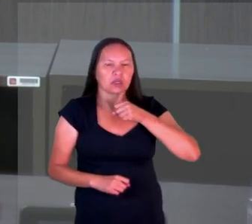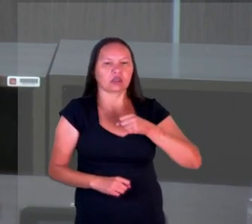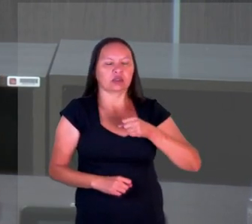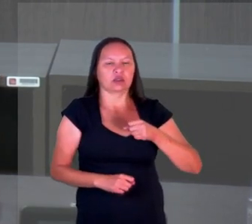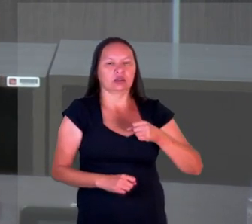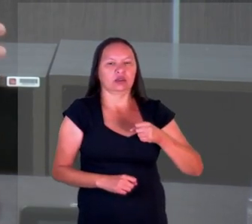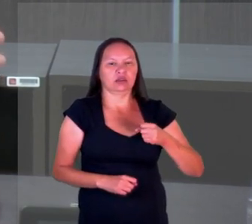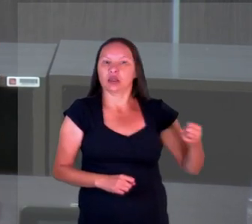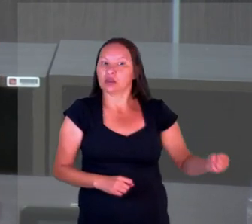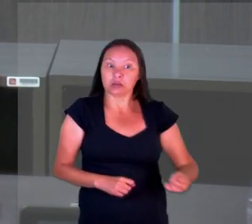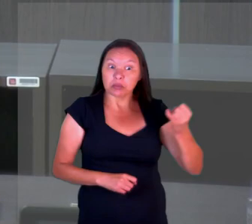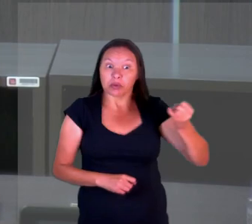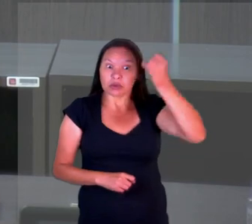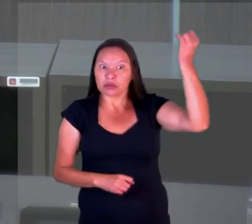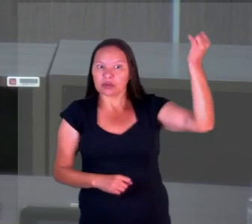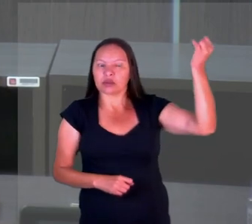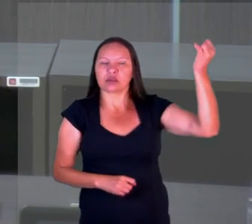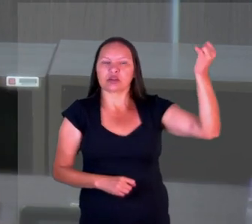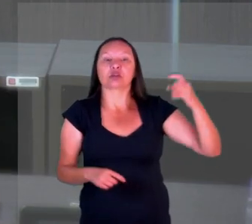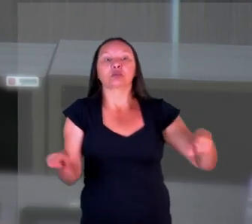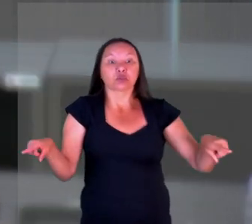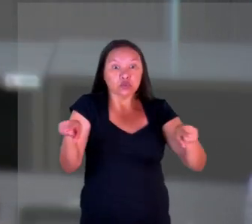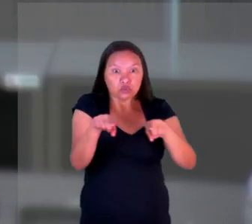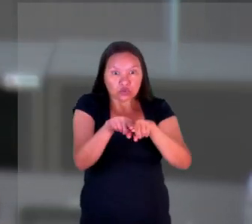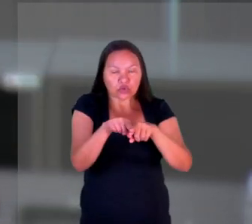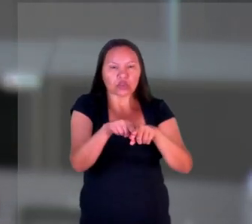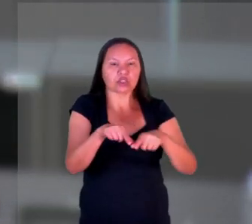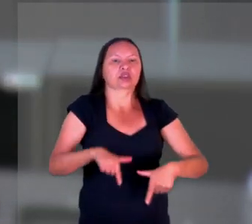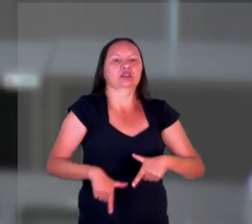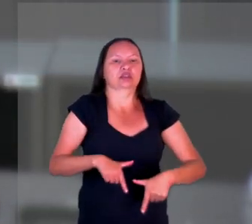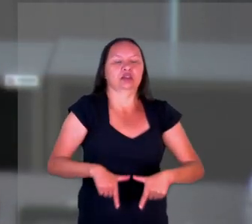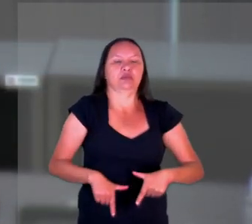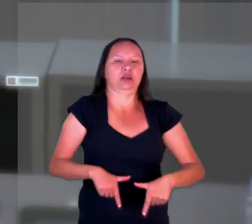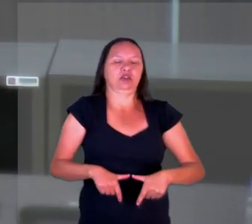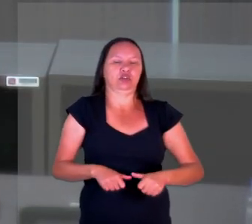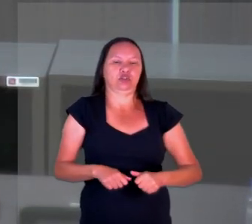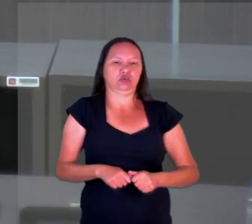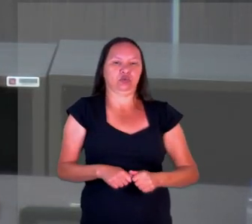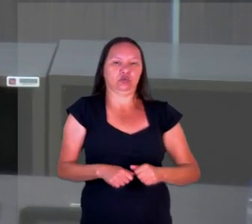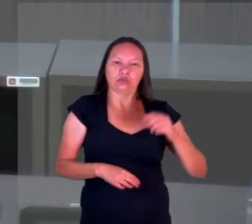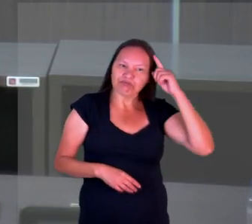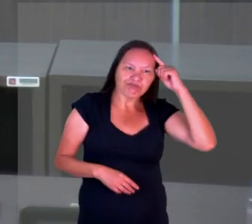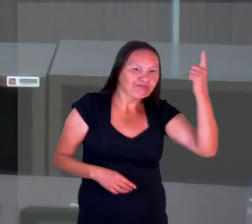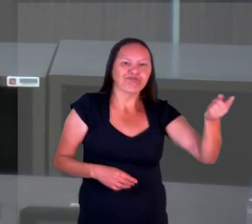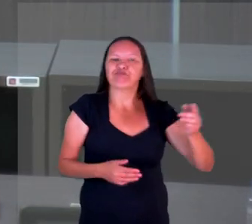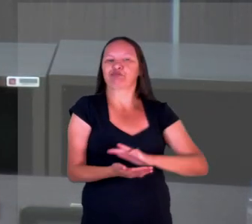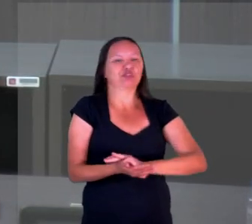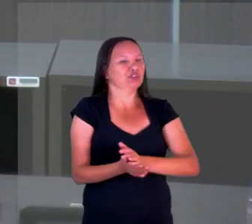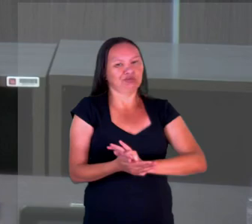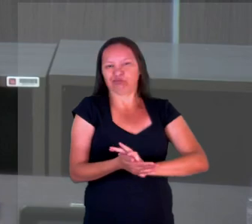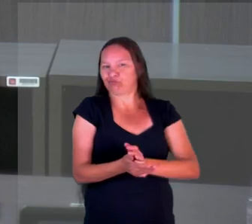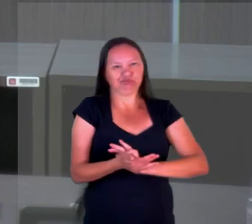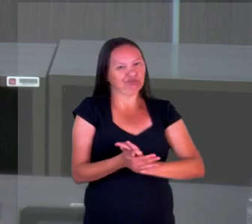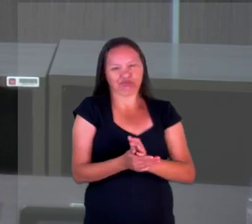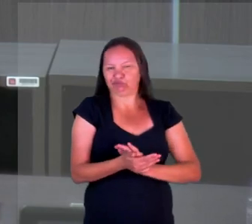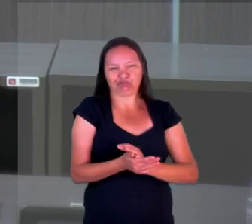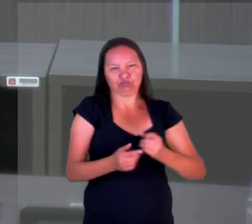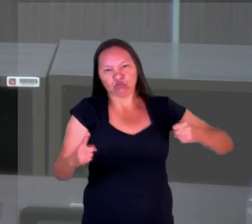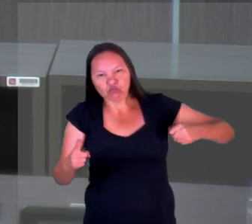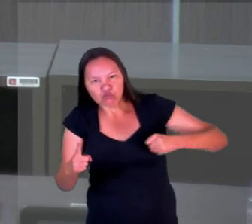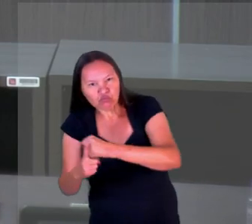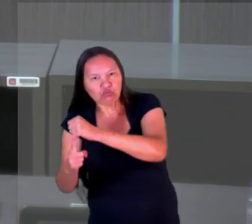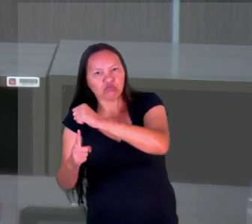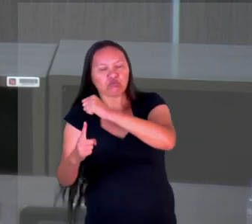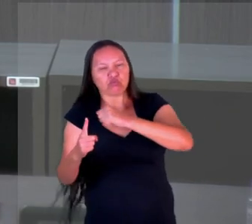realidade gratificante para todos nós né não há como nós perspectivos também um combate eficiente e